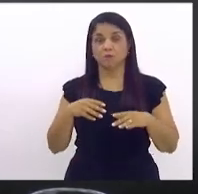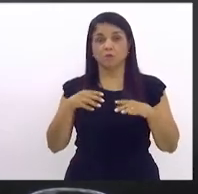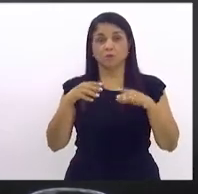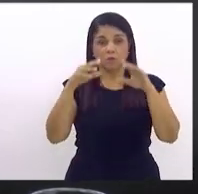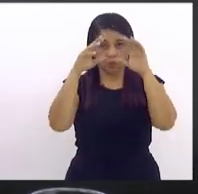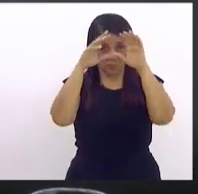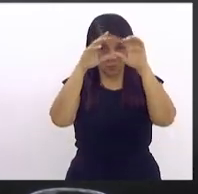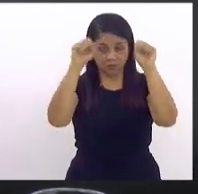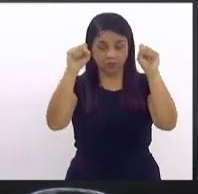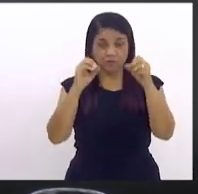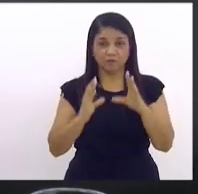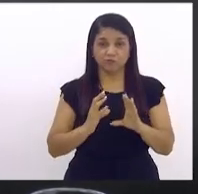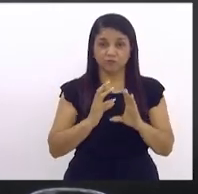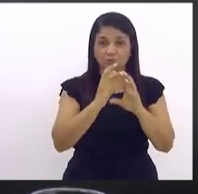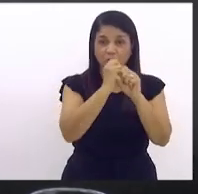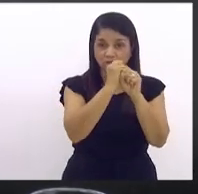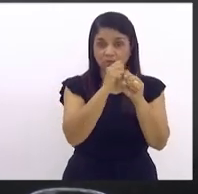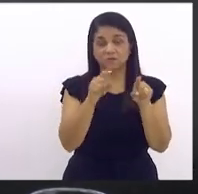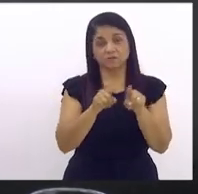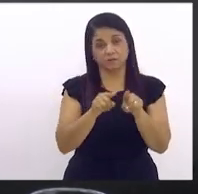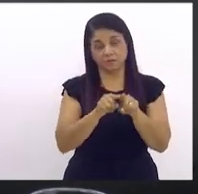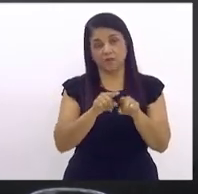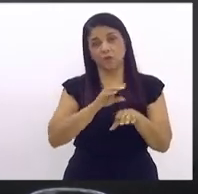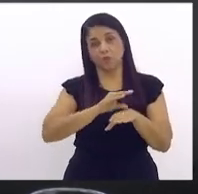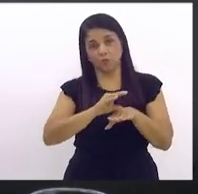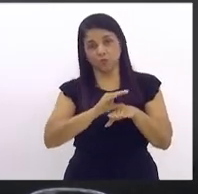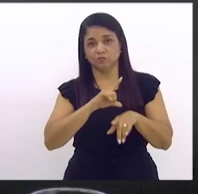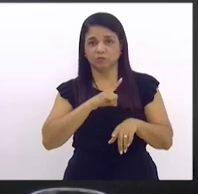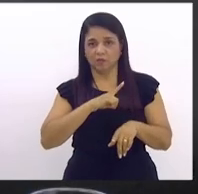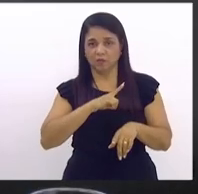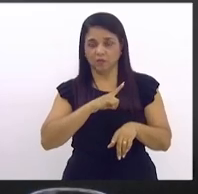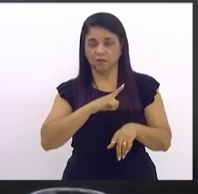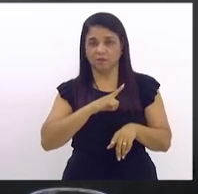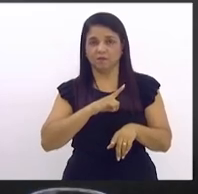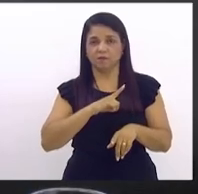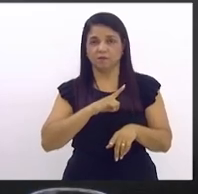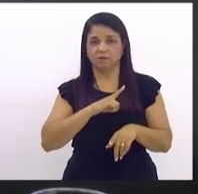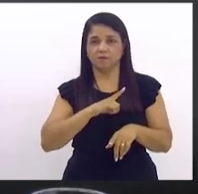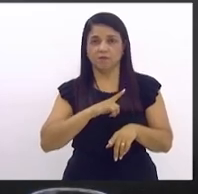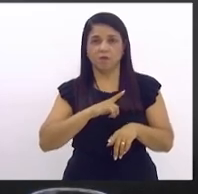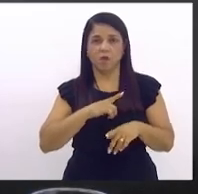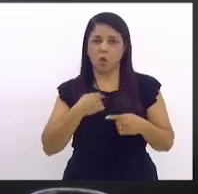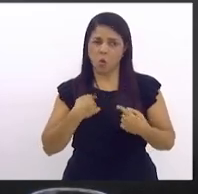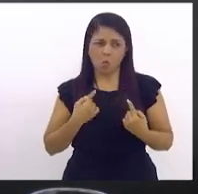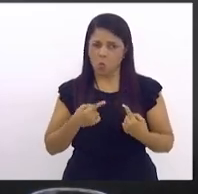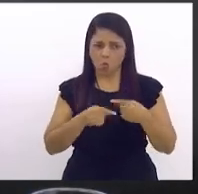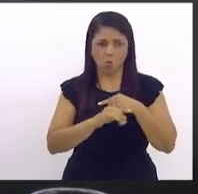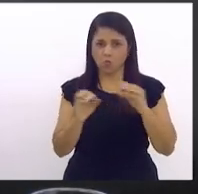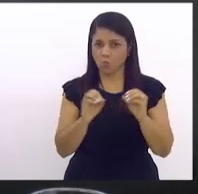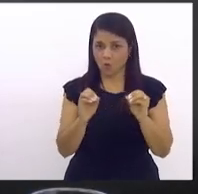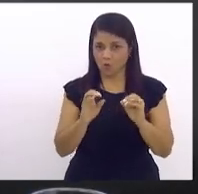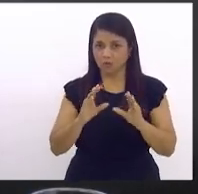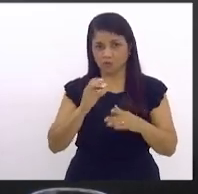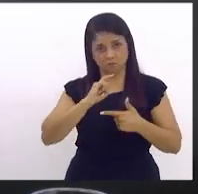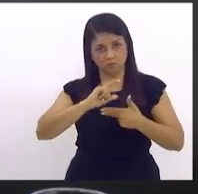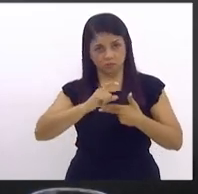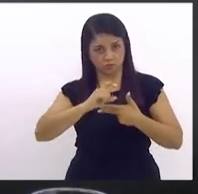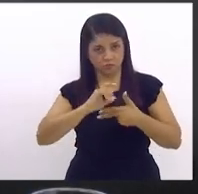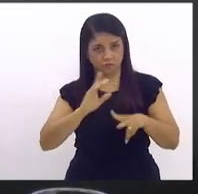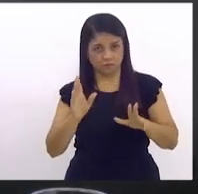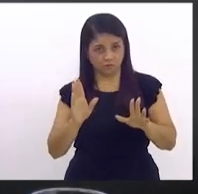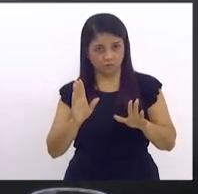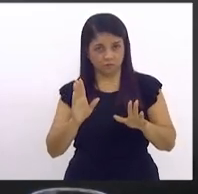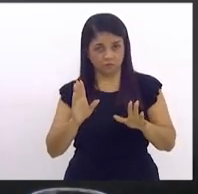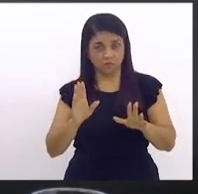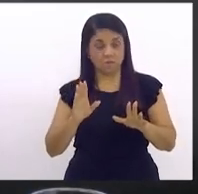Contas também o faz. Não tenho nada contra o Executivo fazer, eu estou dizendo que